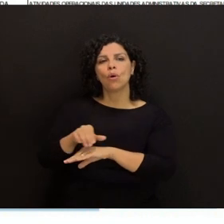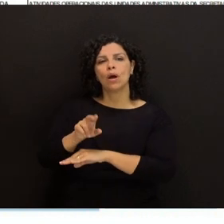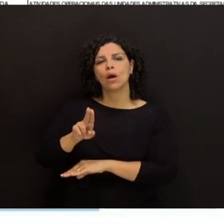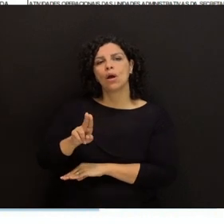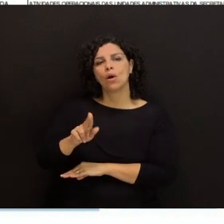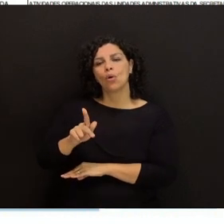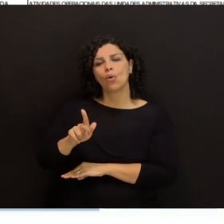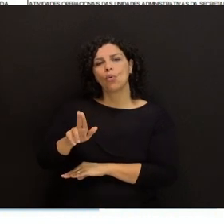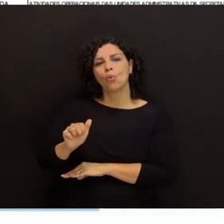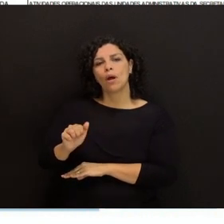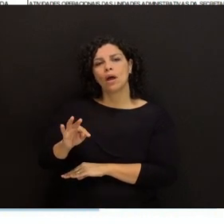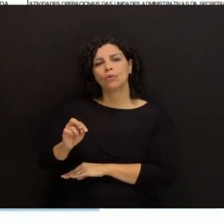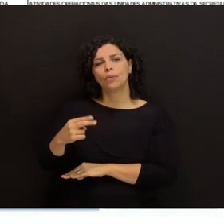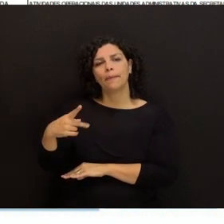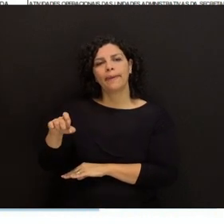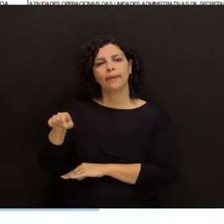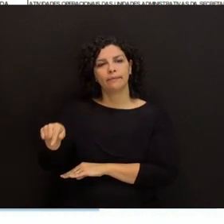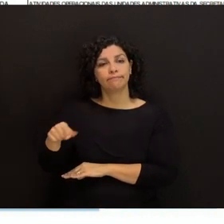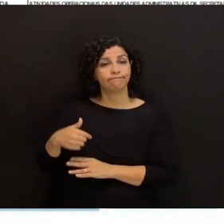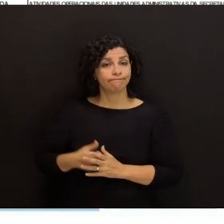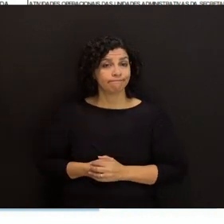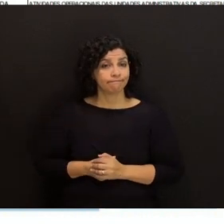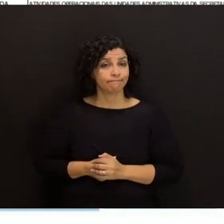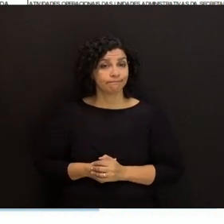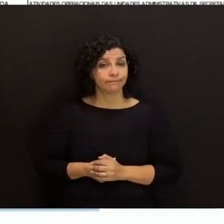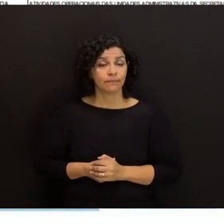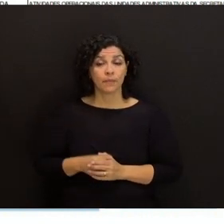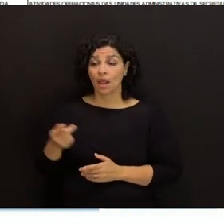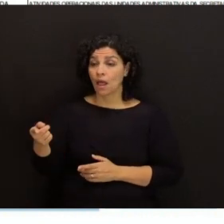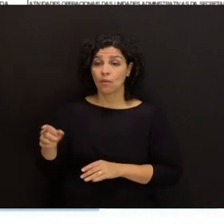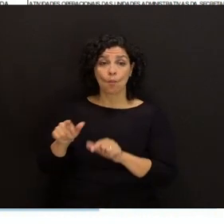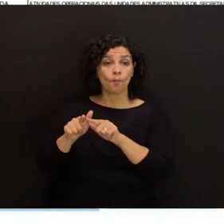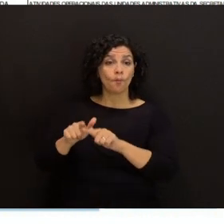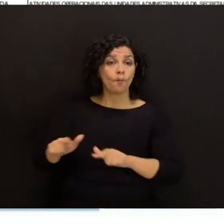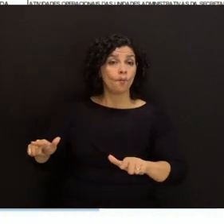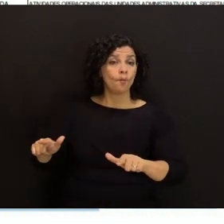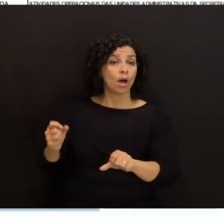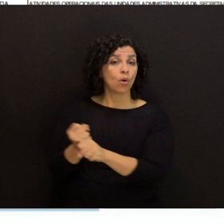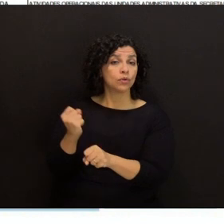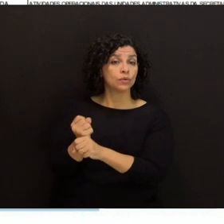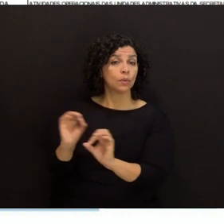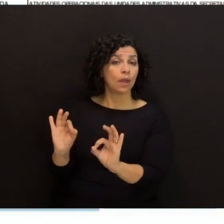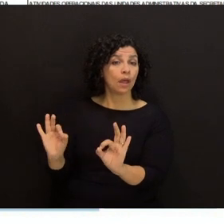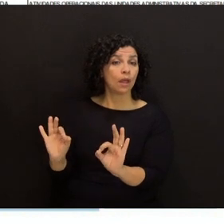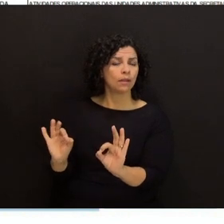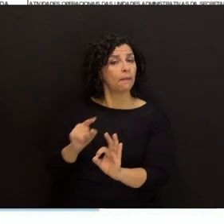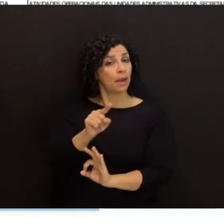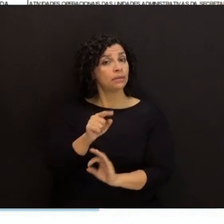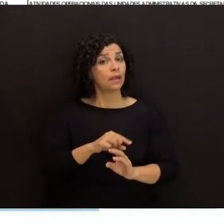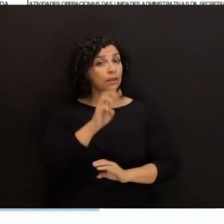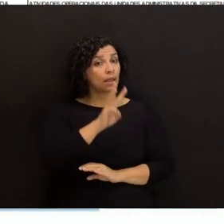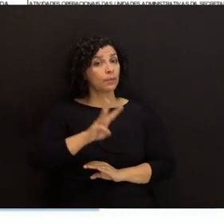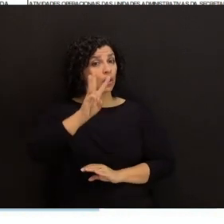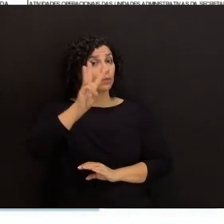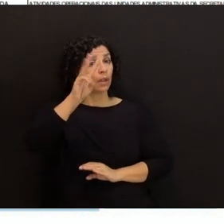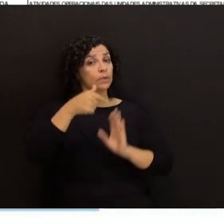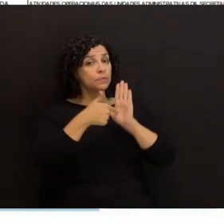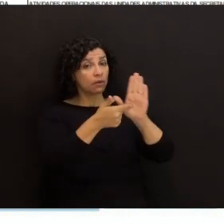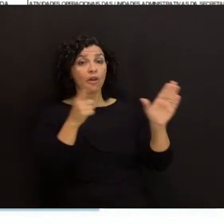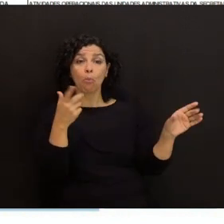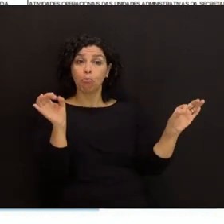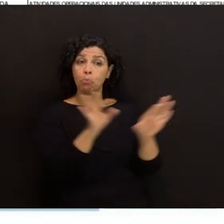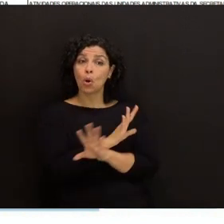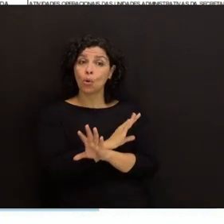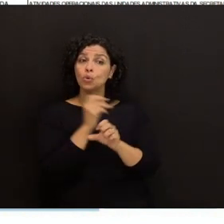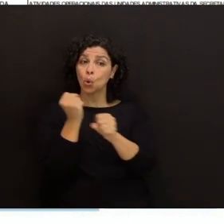no Jardim Iguape até hoje não foi instalado só que estranhamento aqui está dizendo que já foi